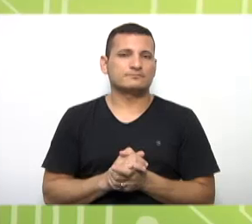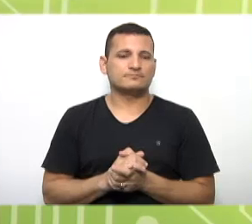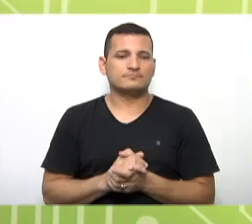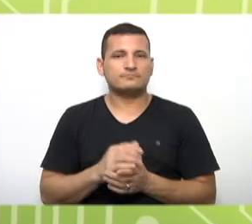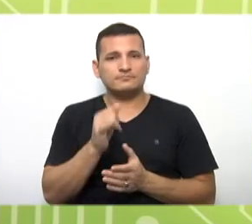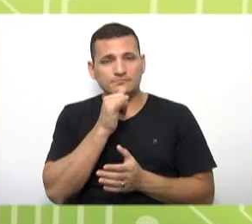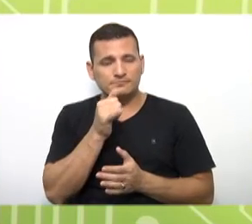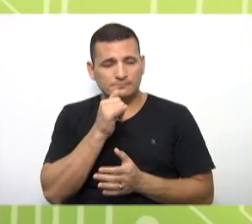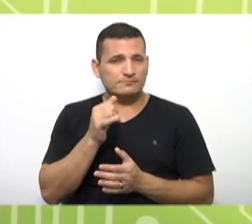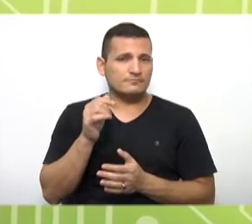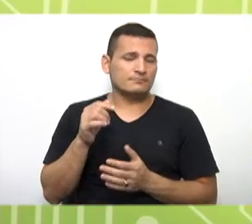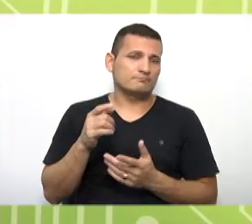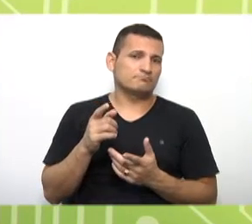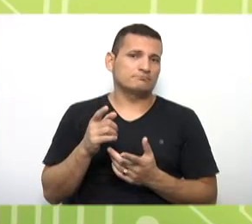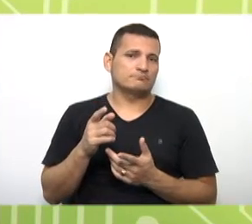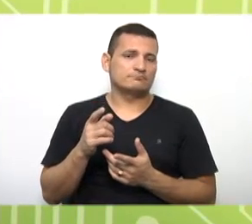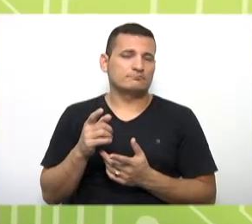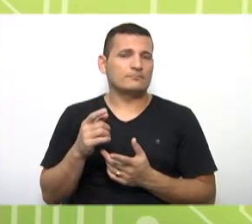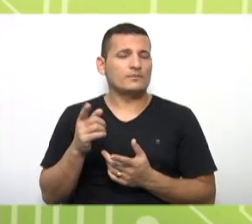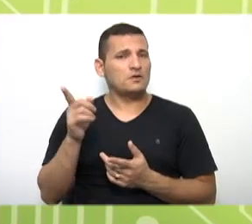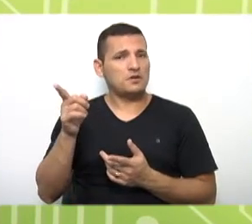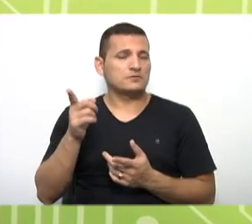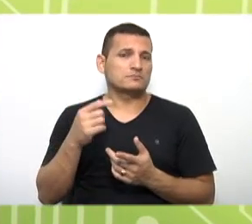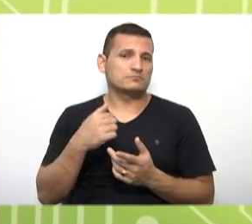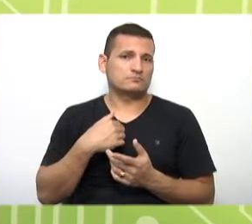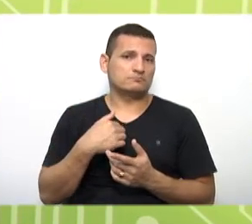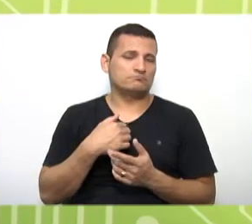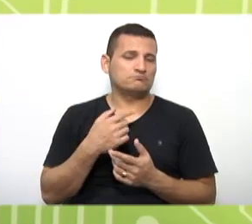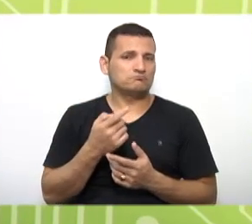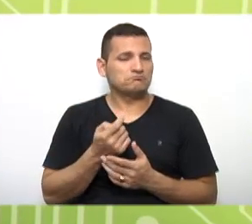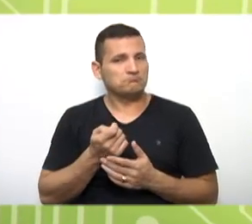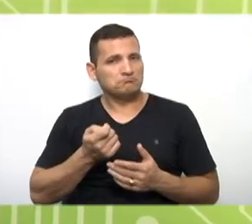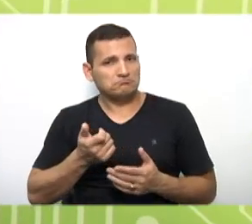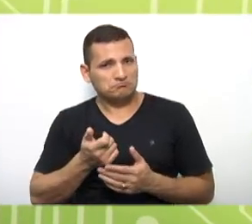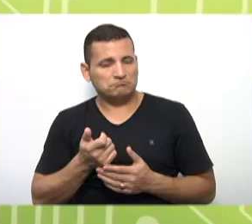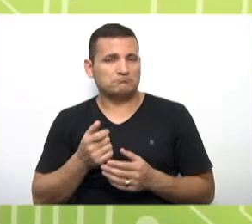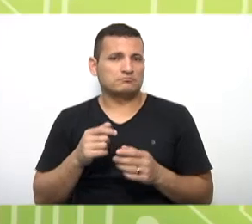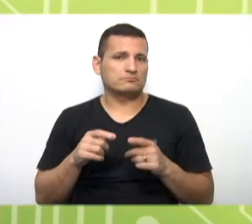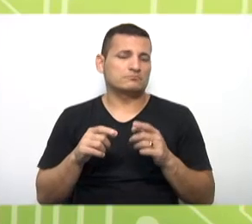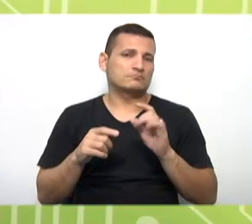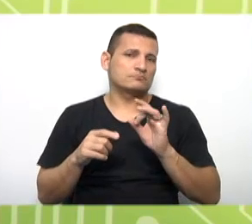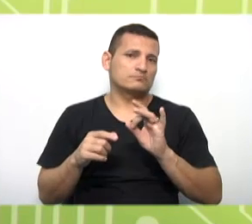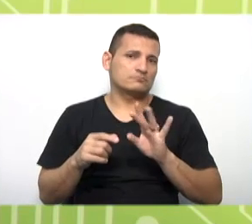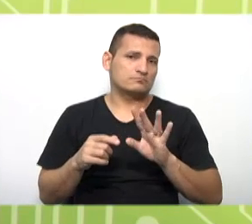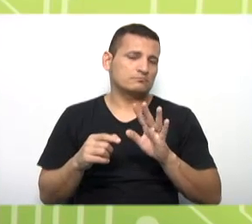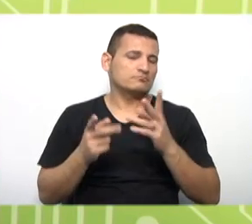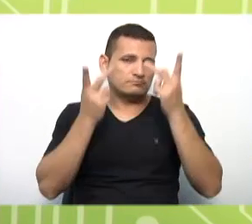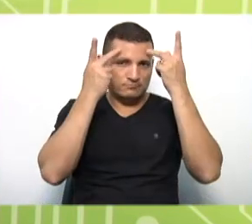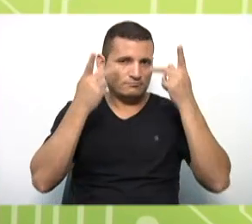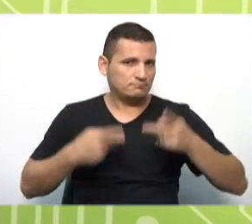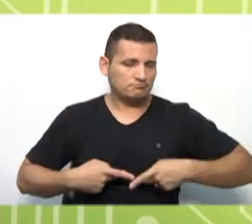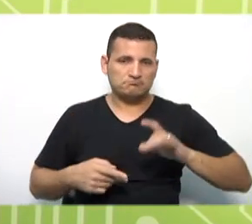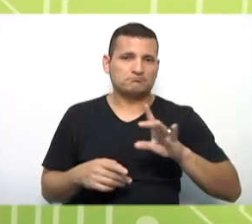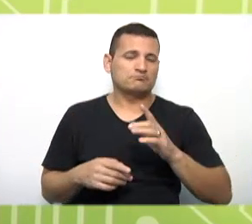não necessariamente eu posso recompensar só simbolicamente e não há necessidade de eu